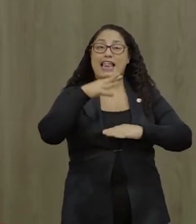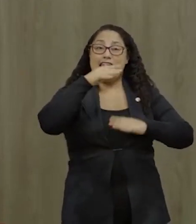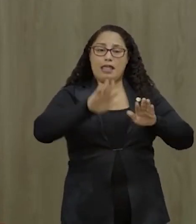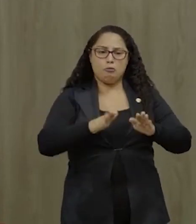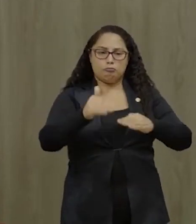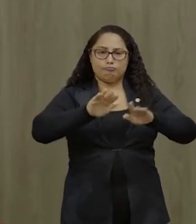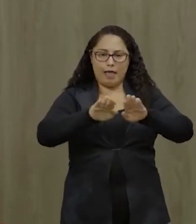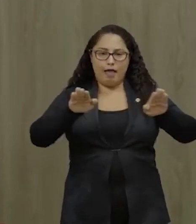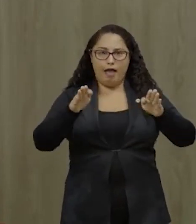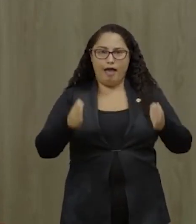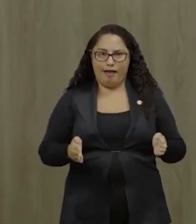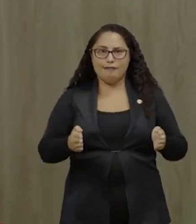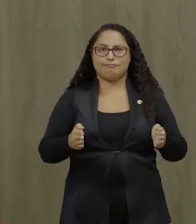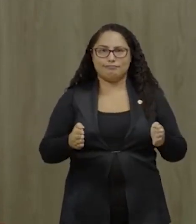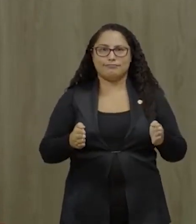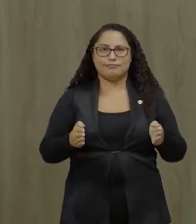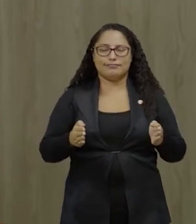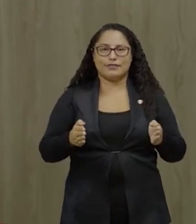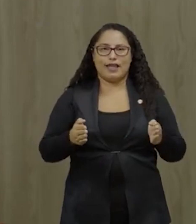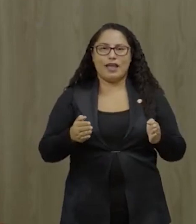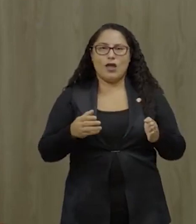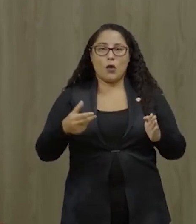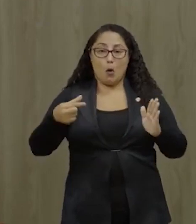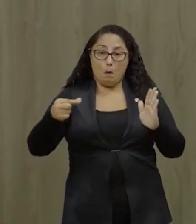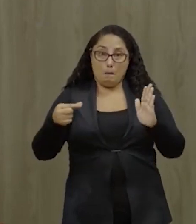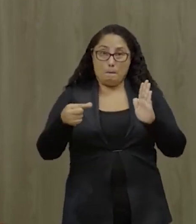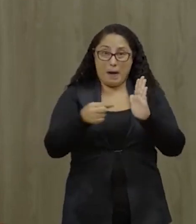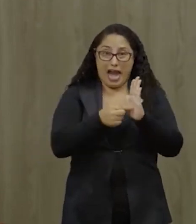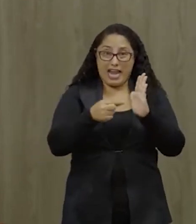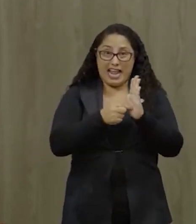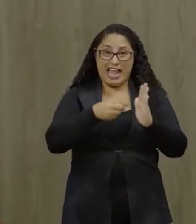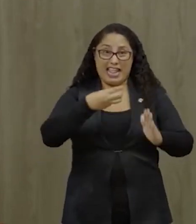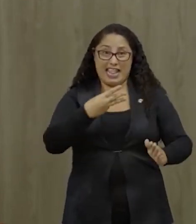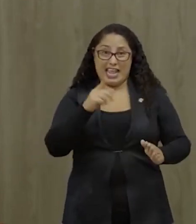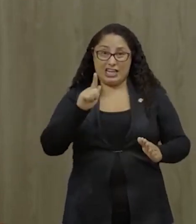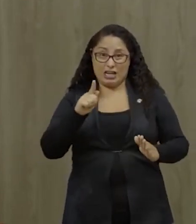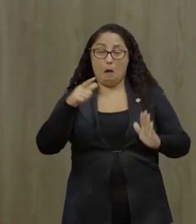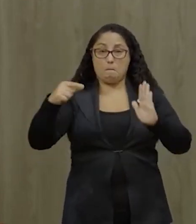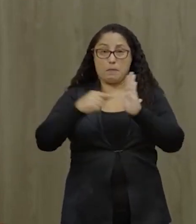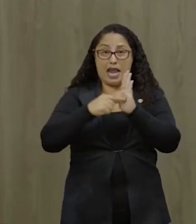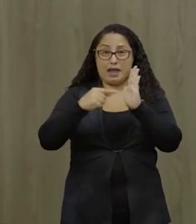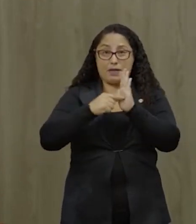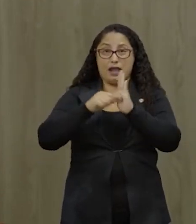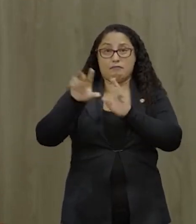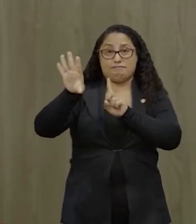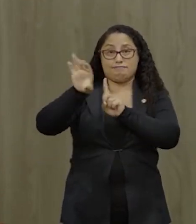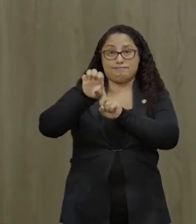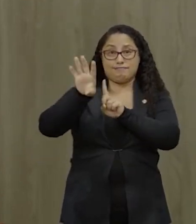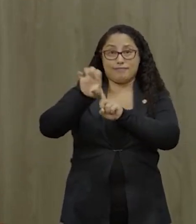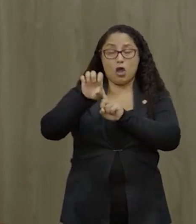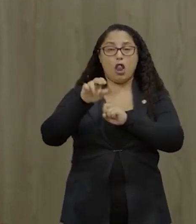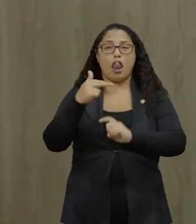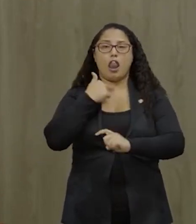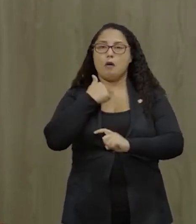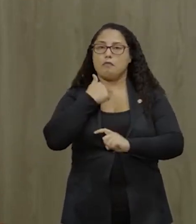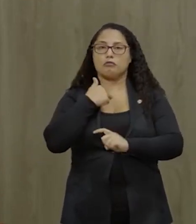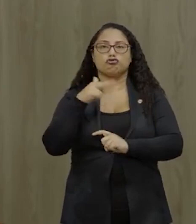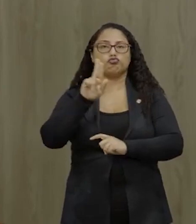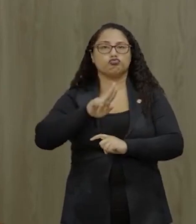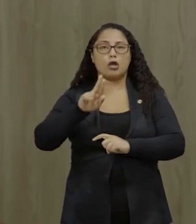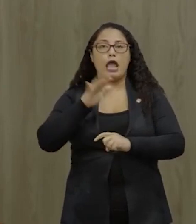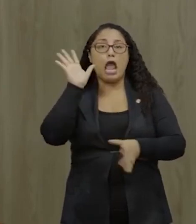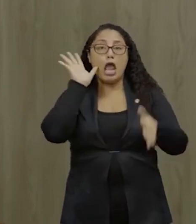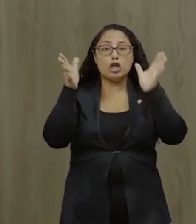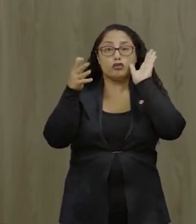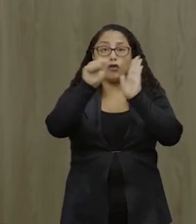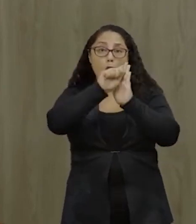carteira, com um pendrive de 3G conectado, a gente não poderia usar. Então a gente teria que